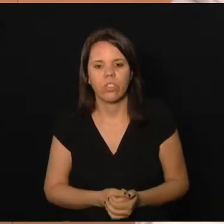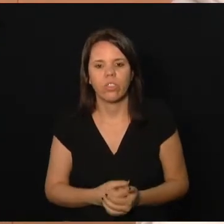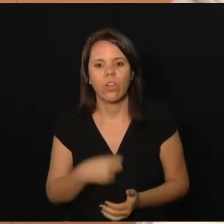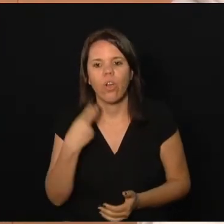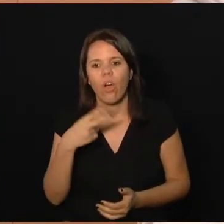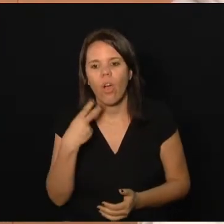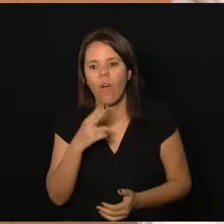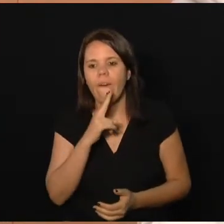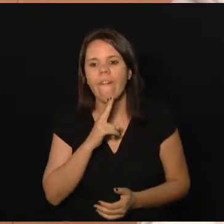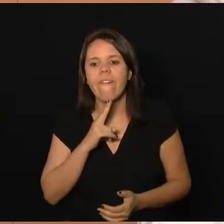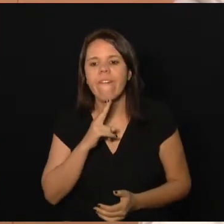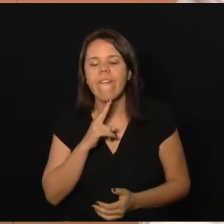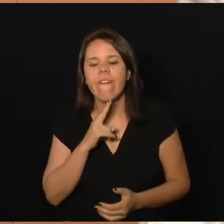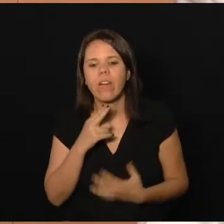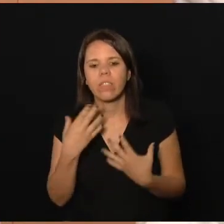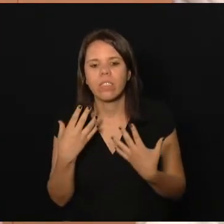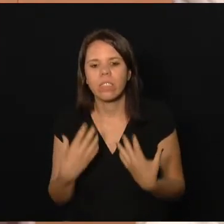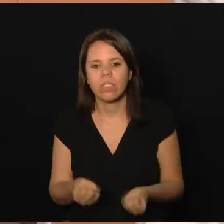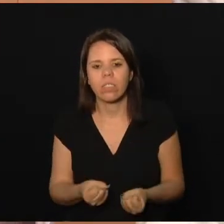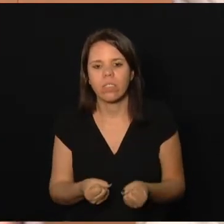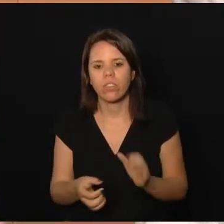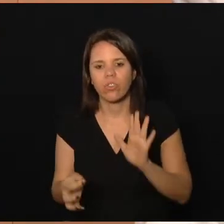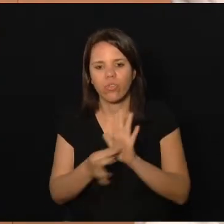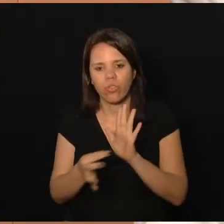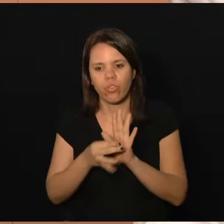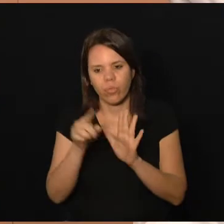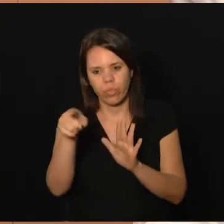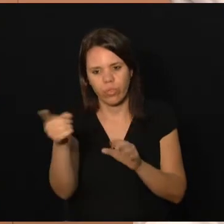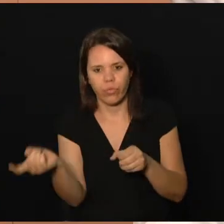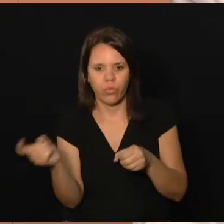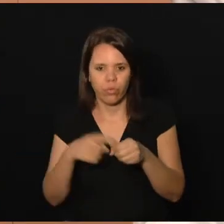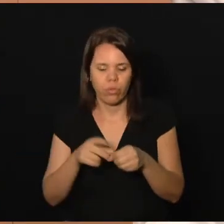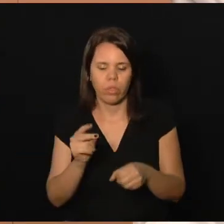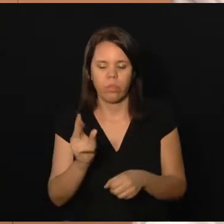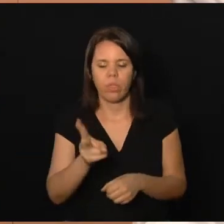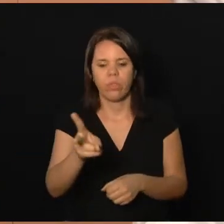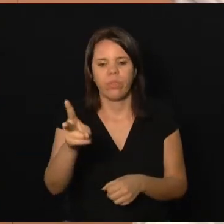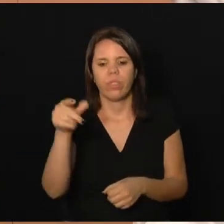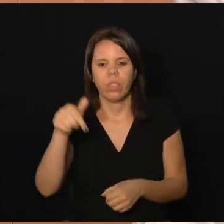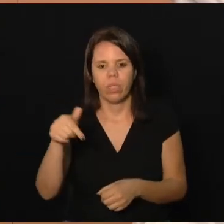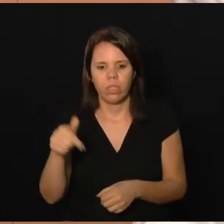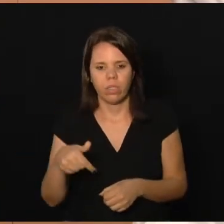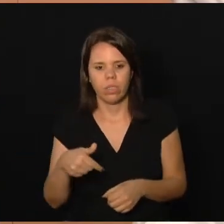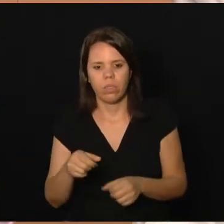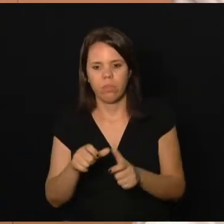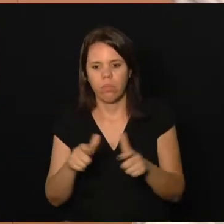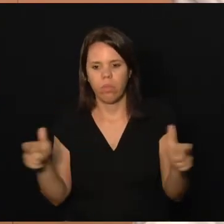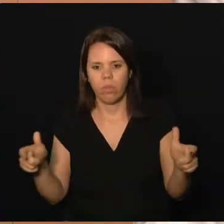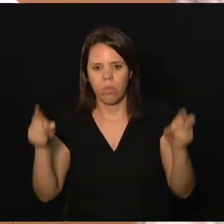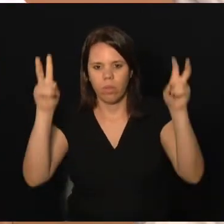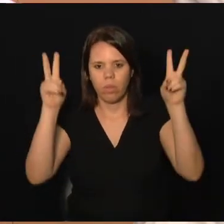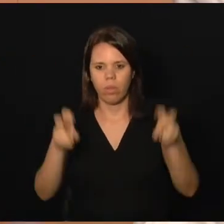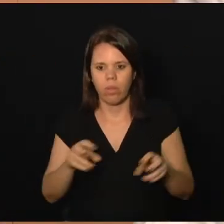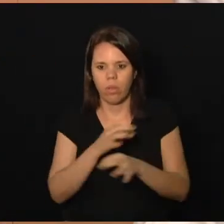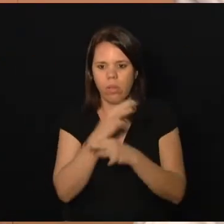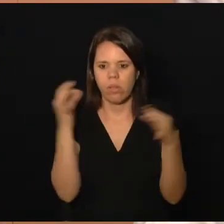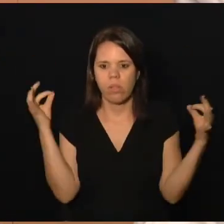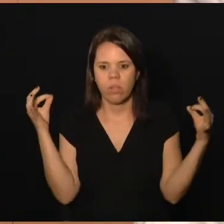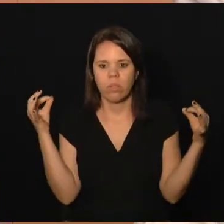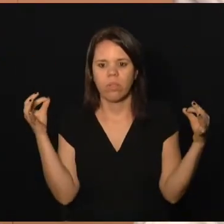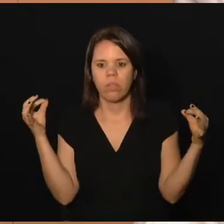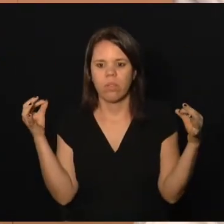Osseri também acataria essa minha sugestão de você voltar mais vezes aí para a gente estender o tema e